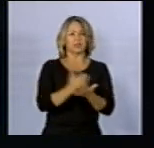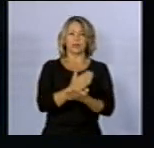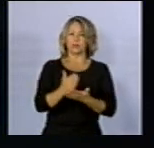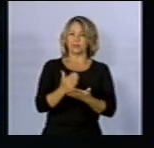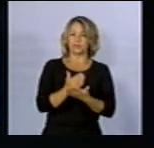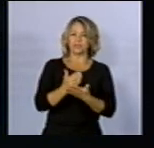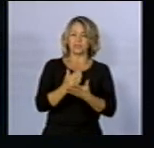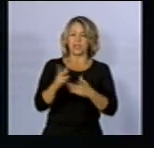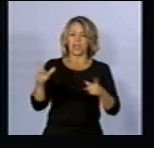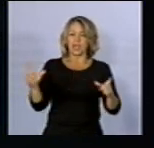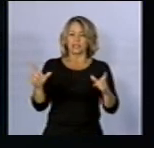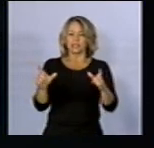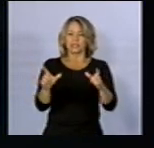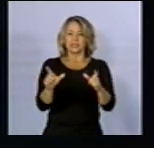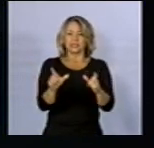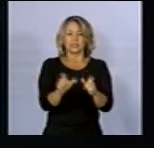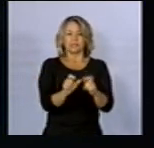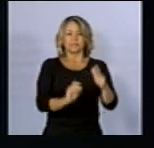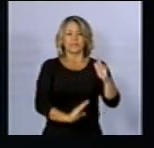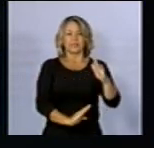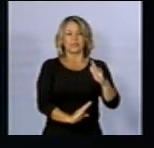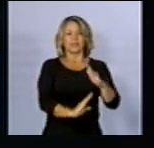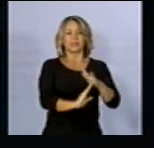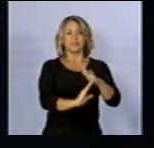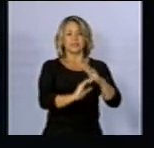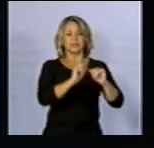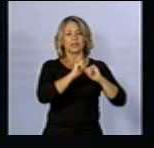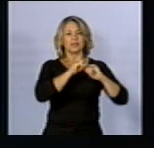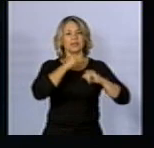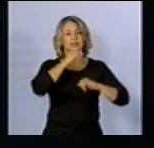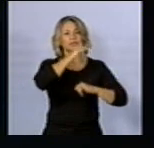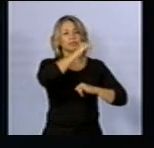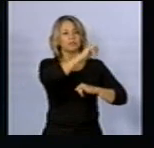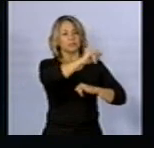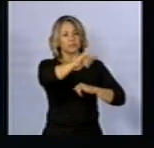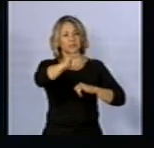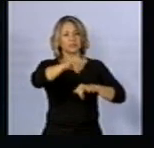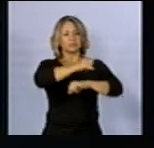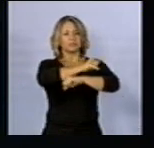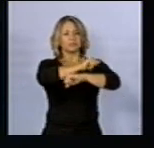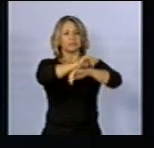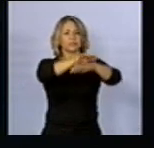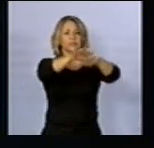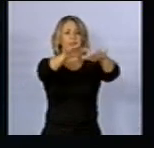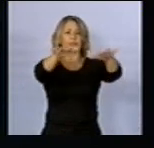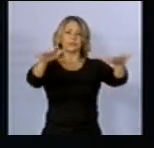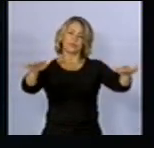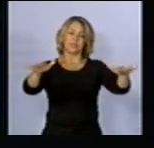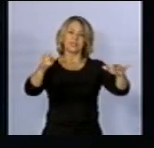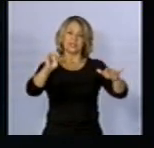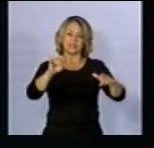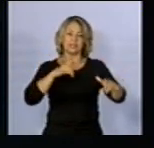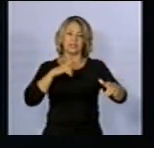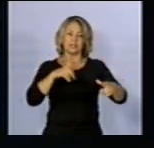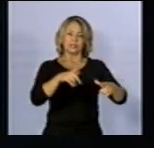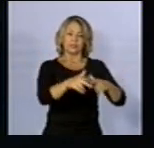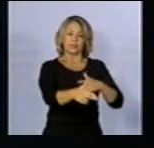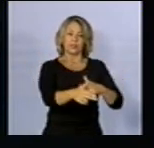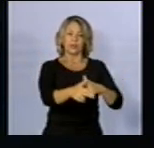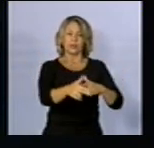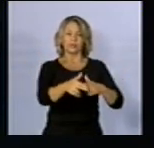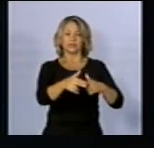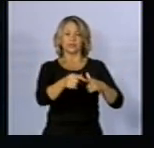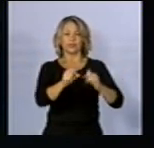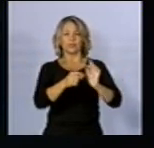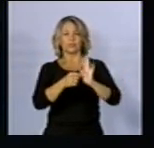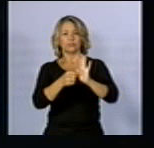é limitar a exposição. Na medida que existem suspeições, existem